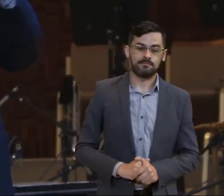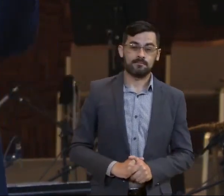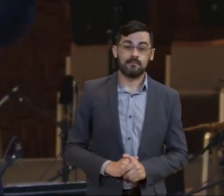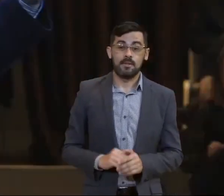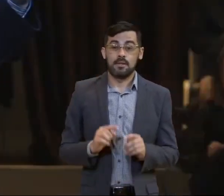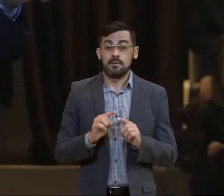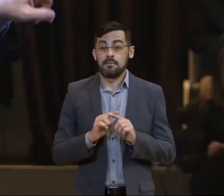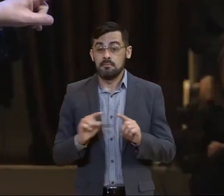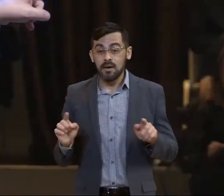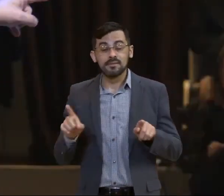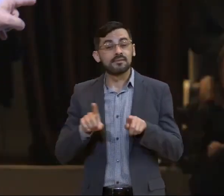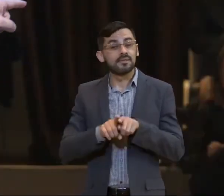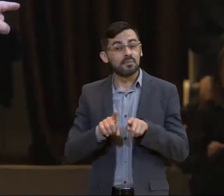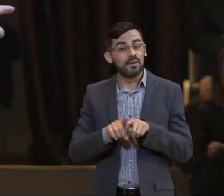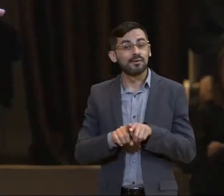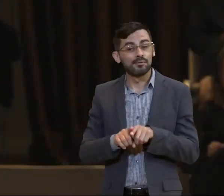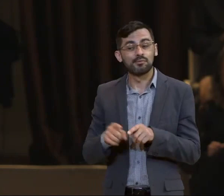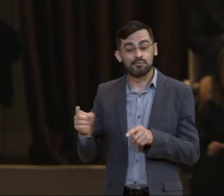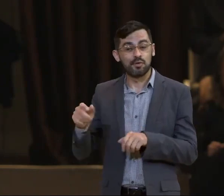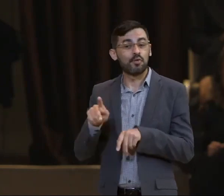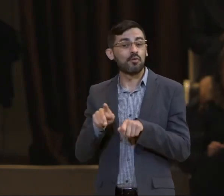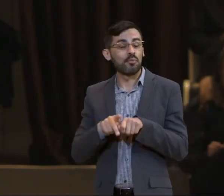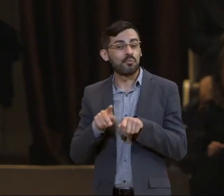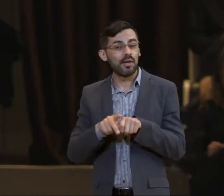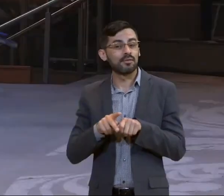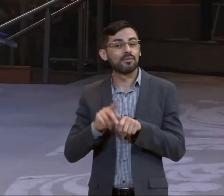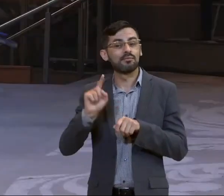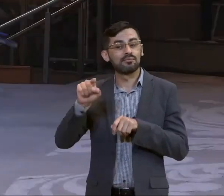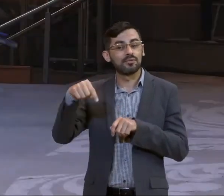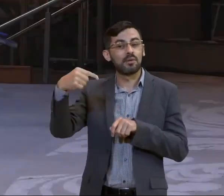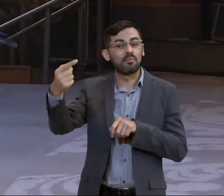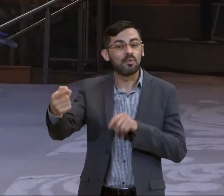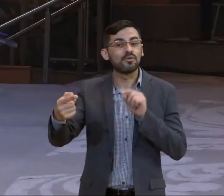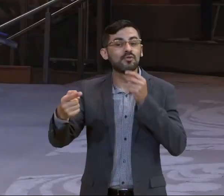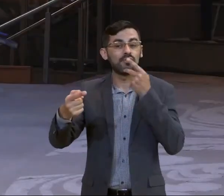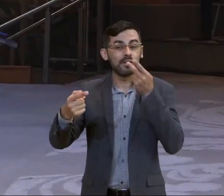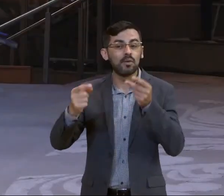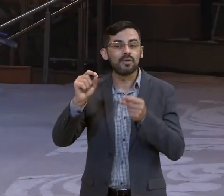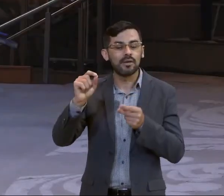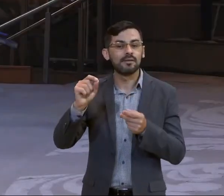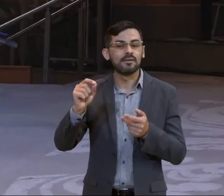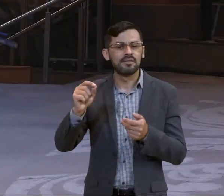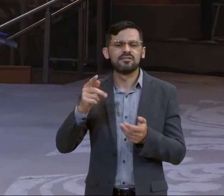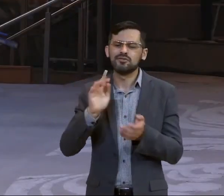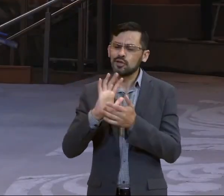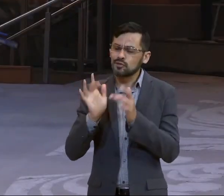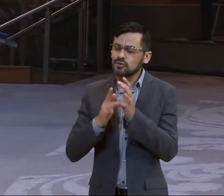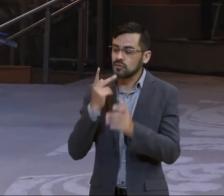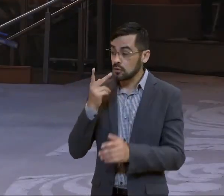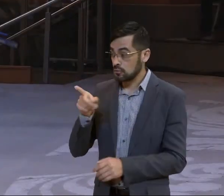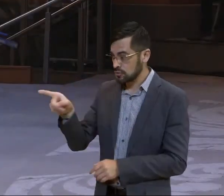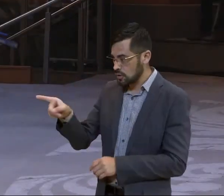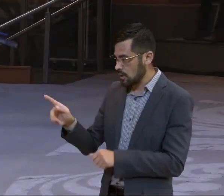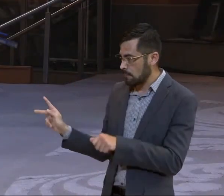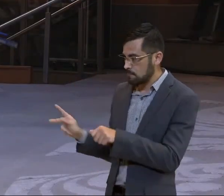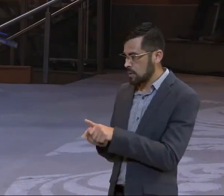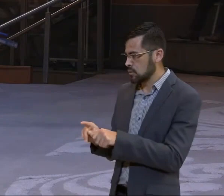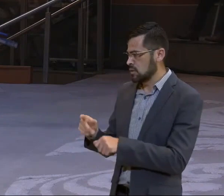Mas esse mesmo que falou isso, dias depois vai dizer: tu és Pedro, sobre a tua